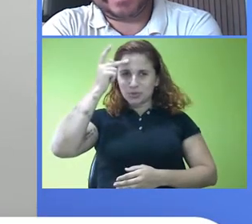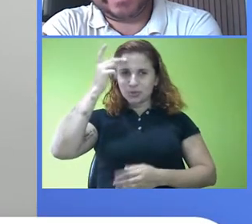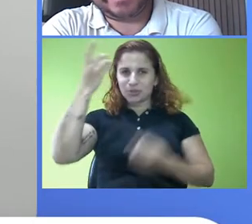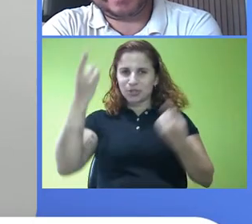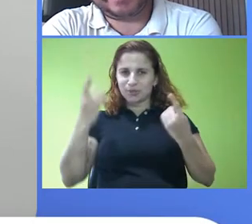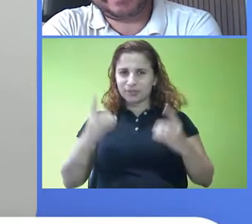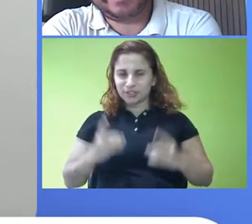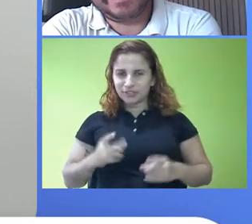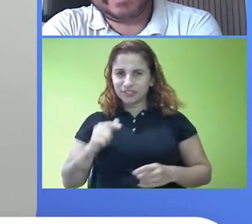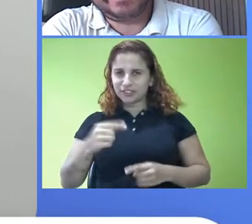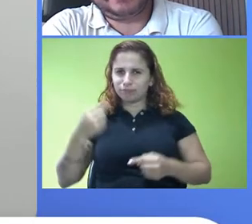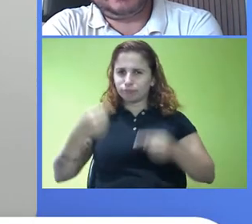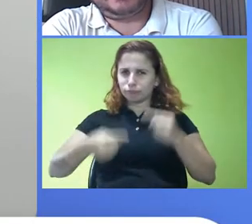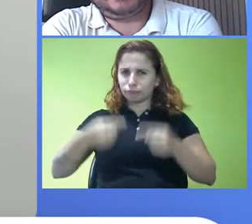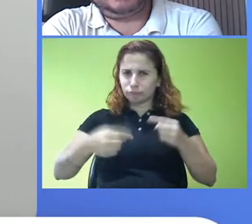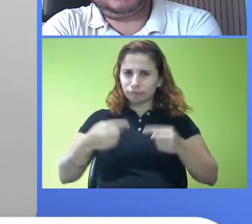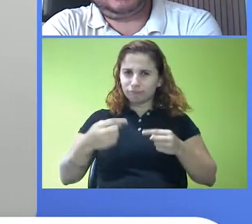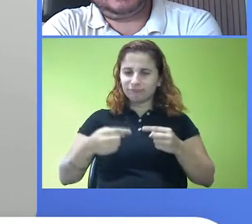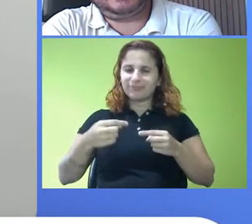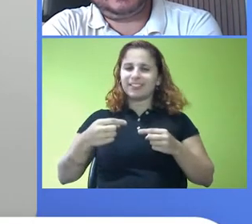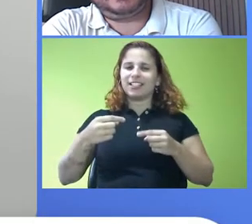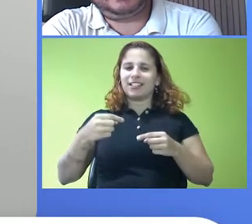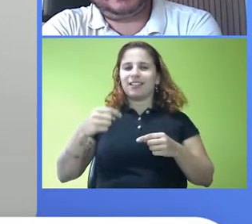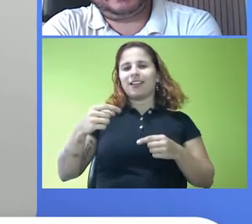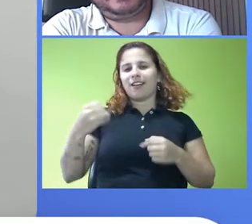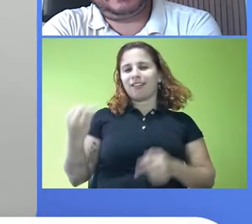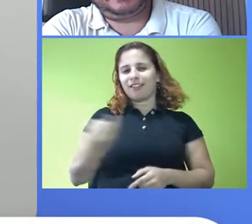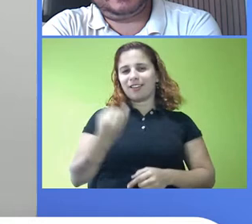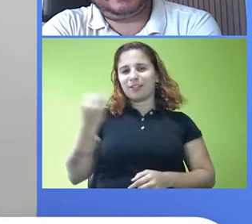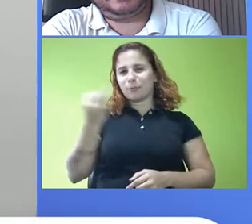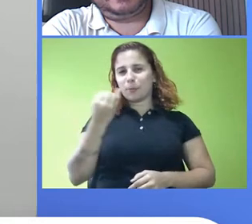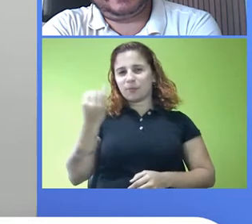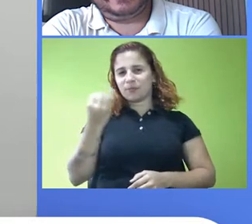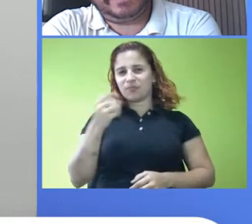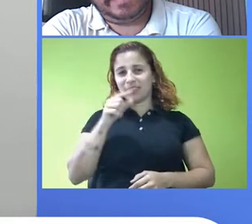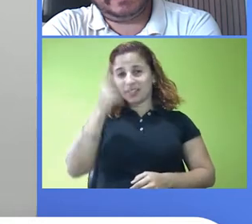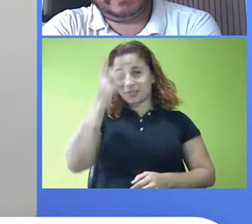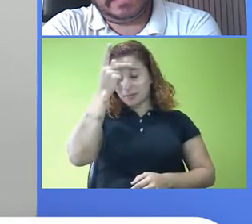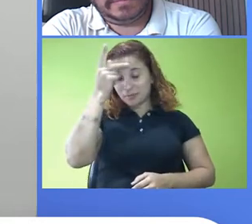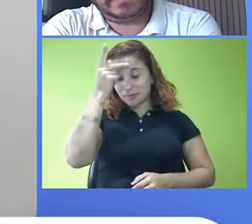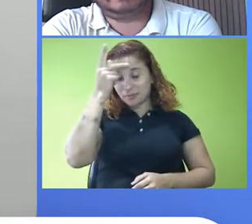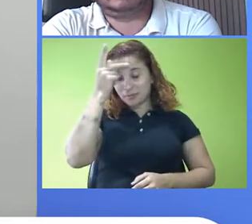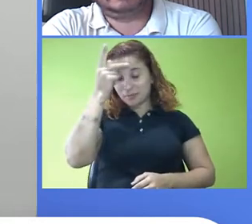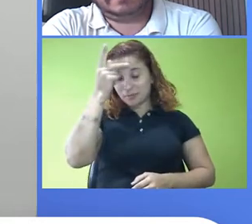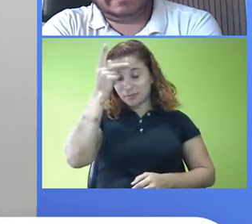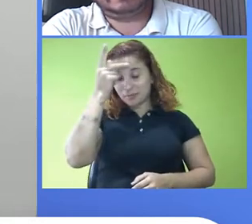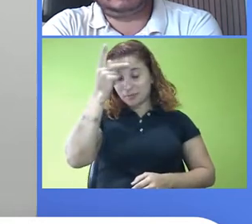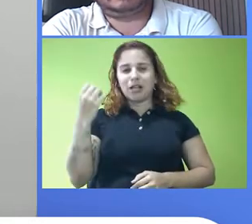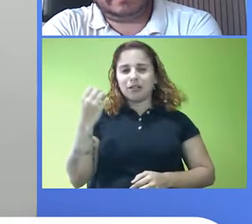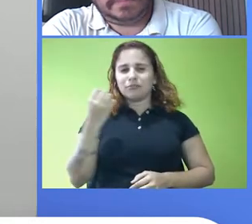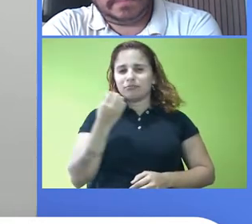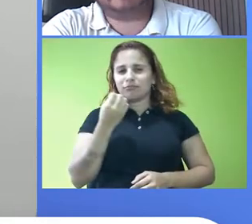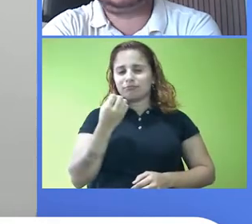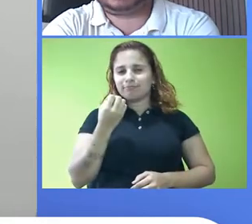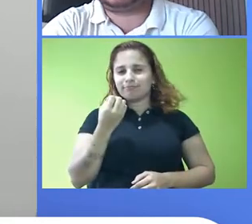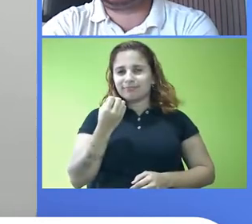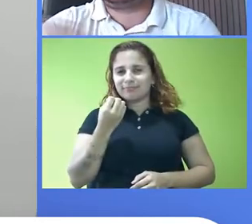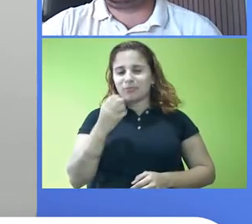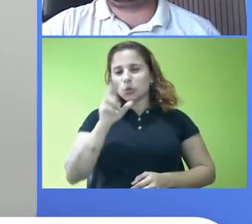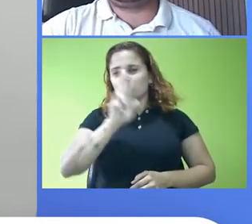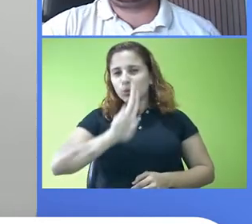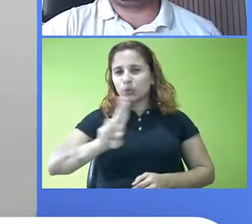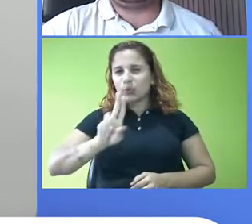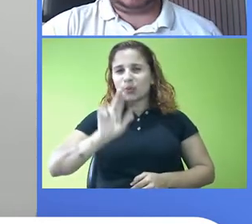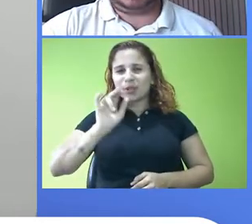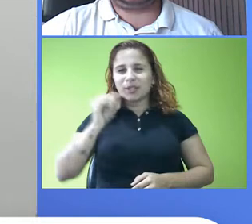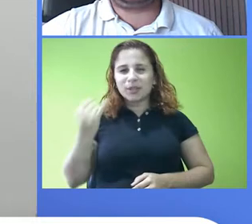tão, tão importante. É uma pessoa que, assim, professora Isabel, muito obrigado pela audiência, estar acompanhando a gente,